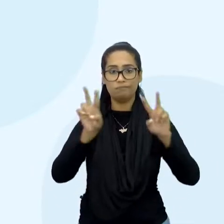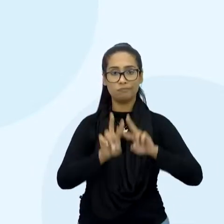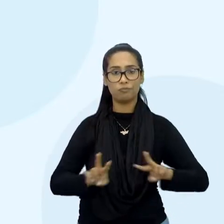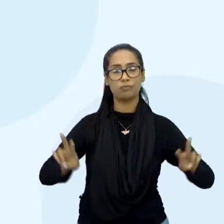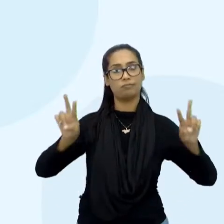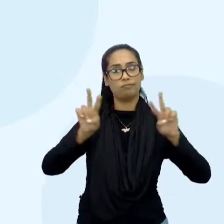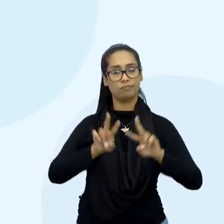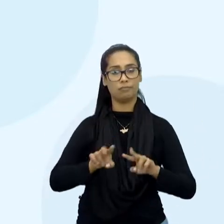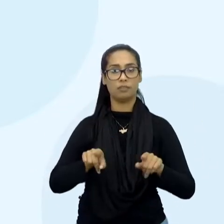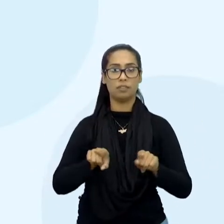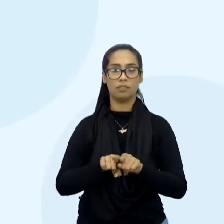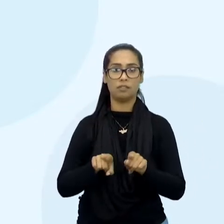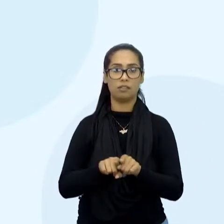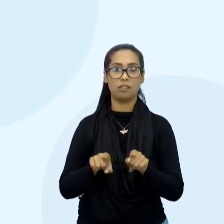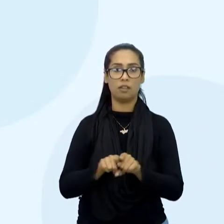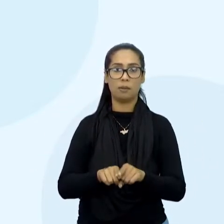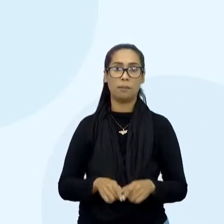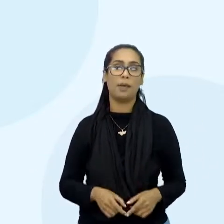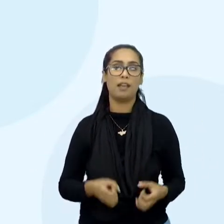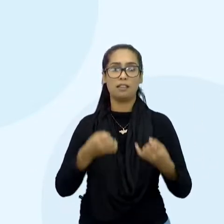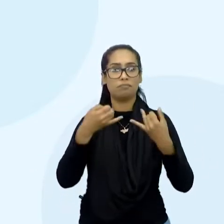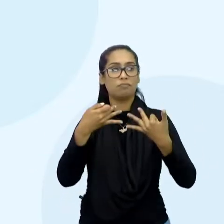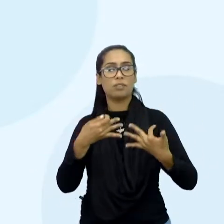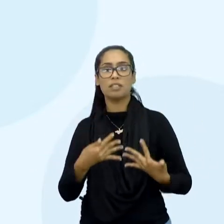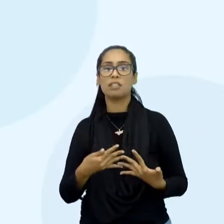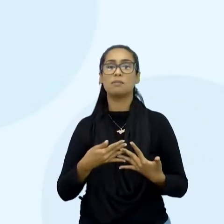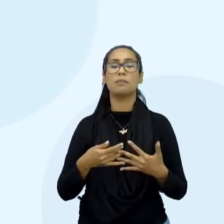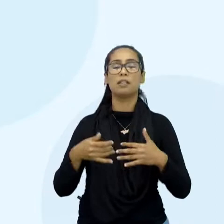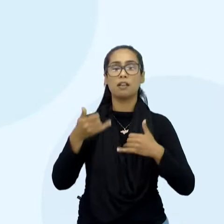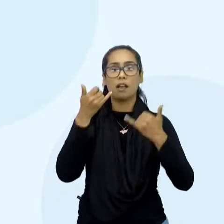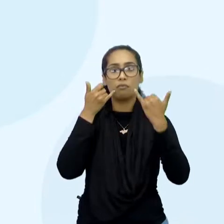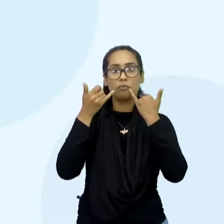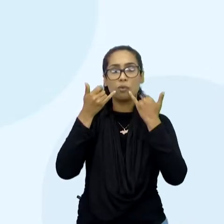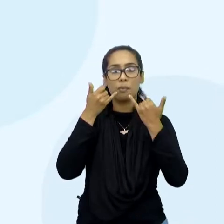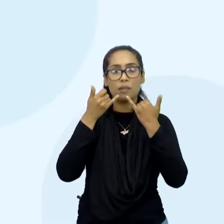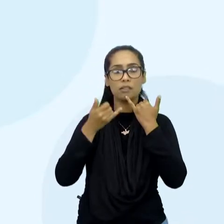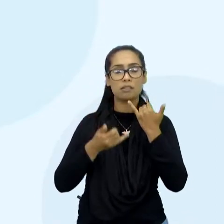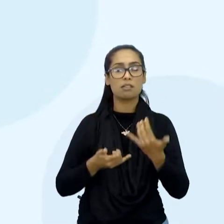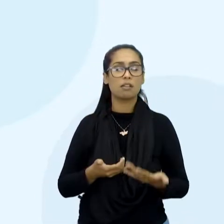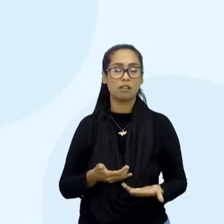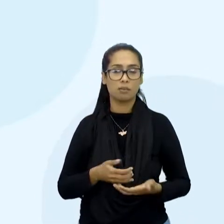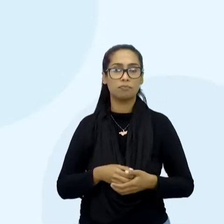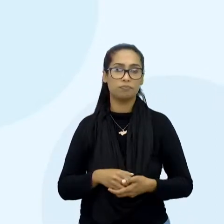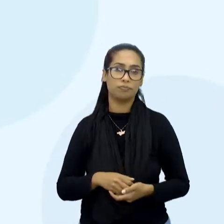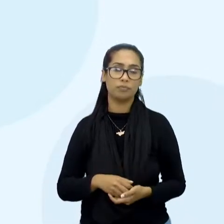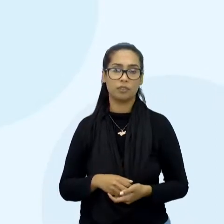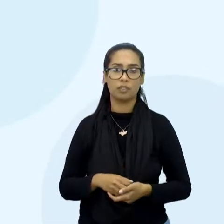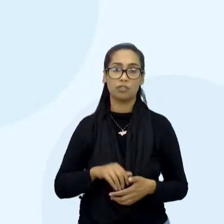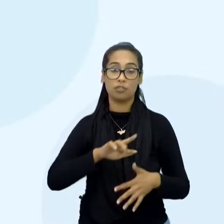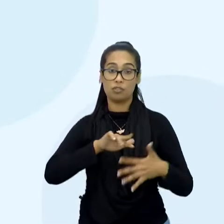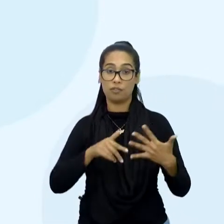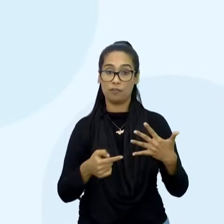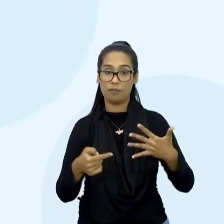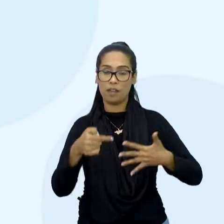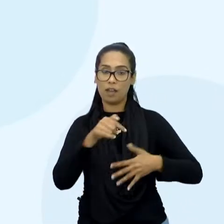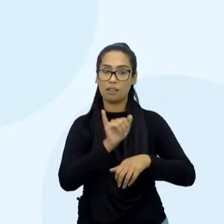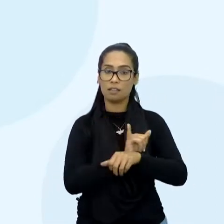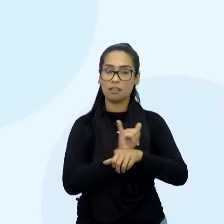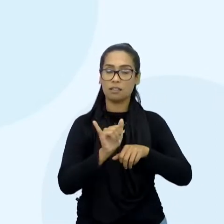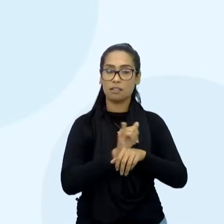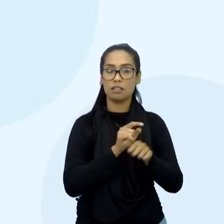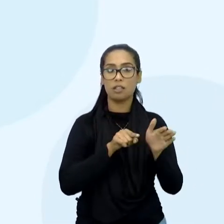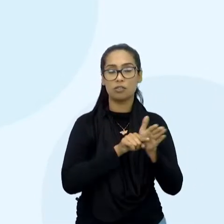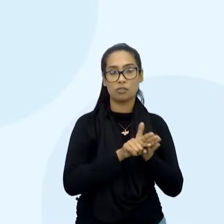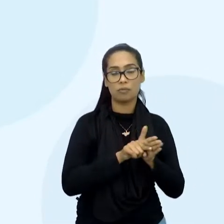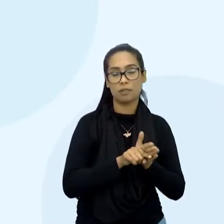uma forma argumentada, né? Tendo cuidado de citar as fontes dos recursos que vocês utilizaram aí na pesquisa